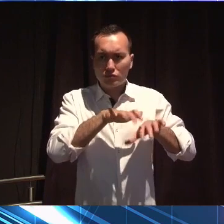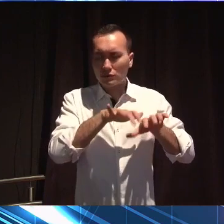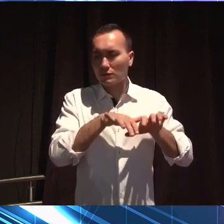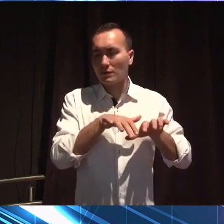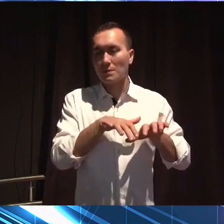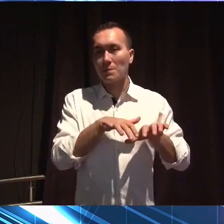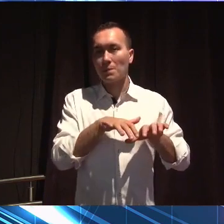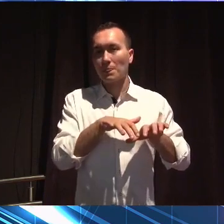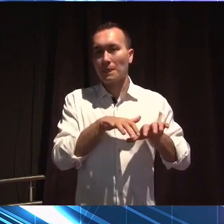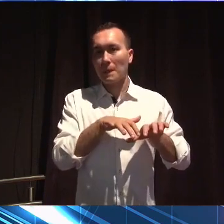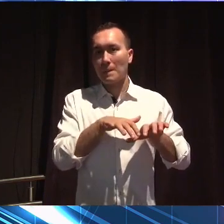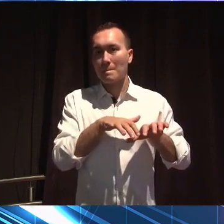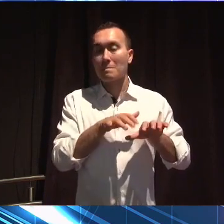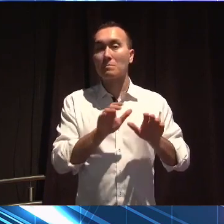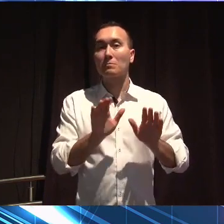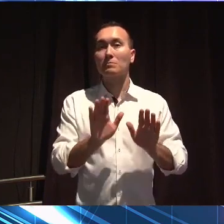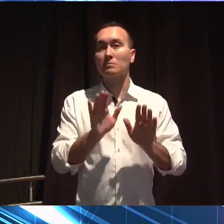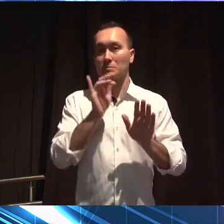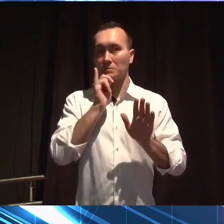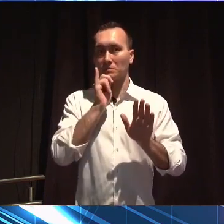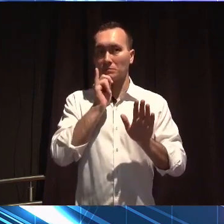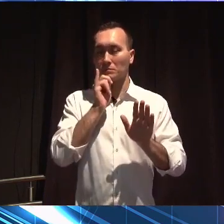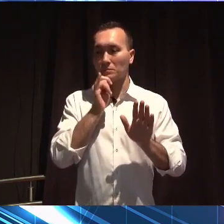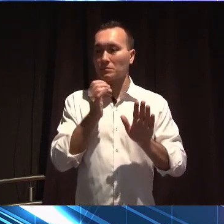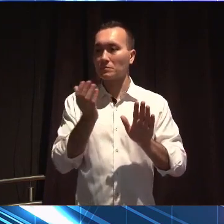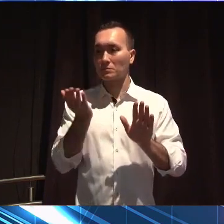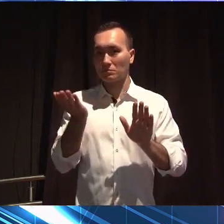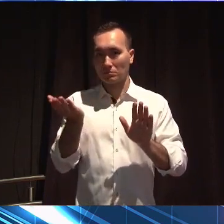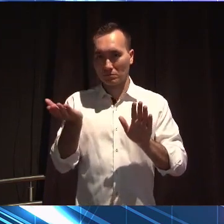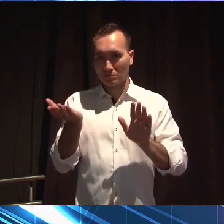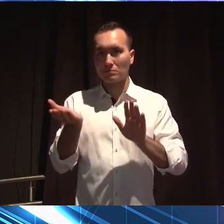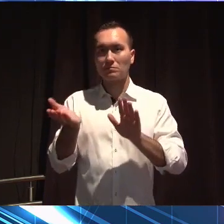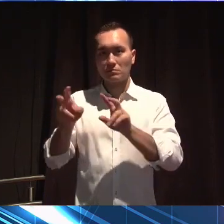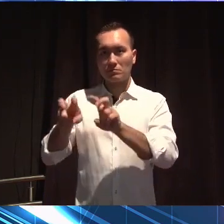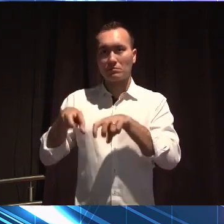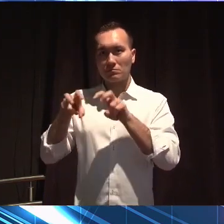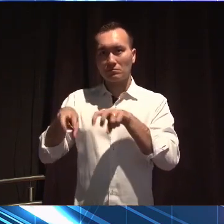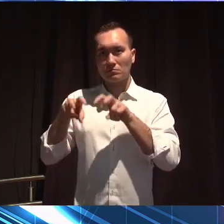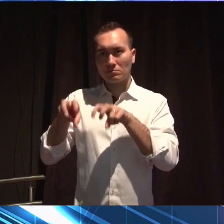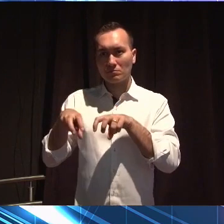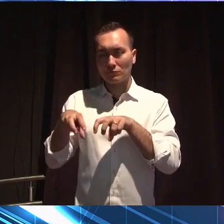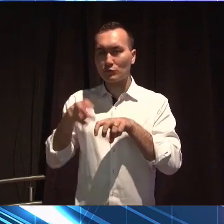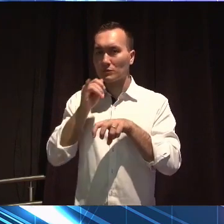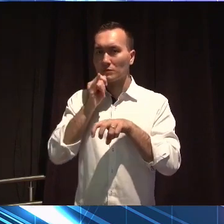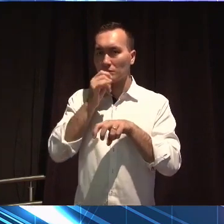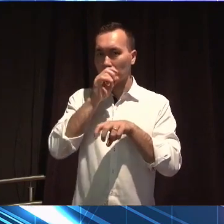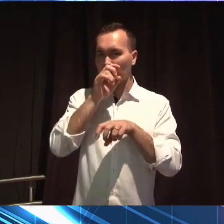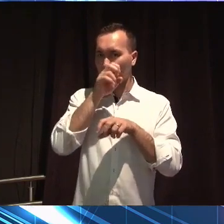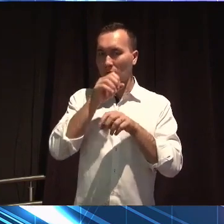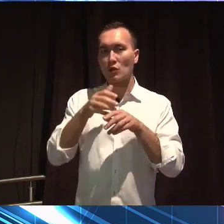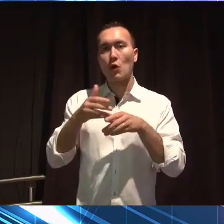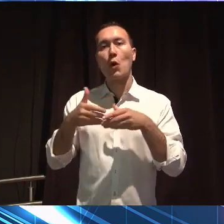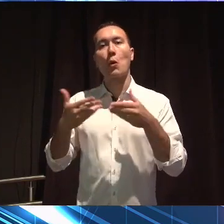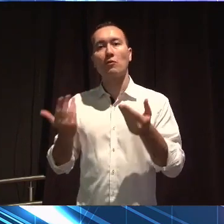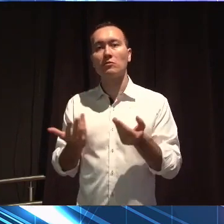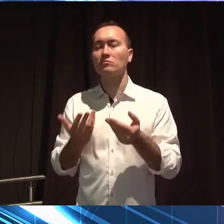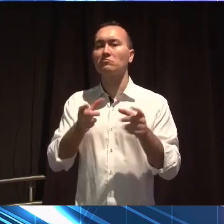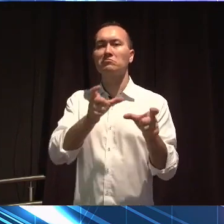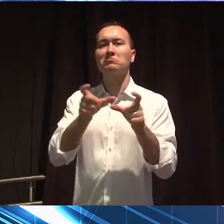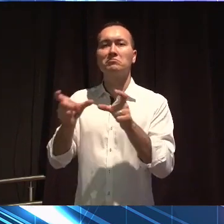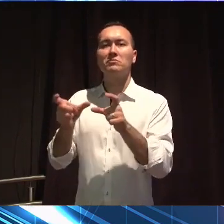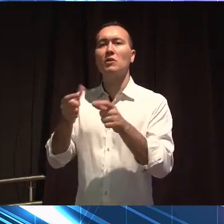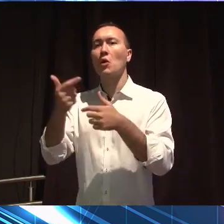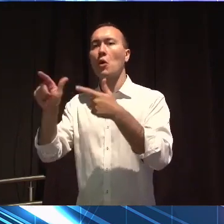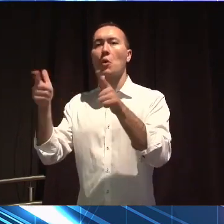tem mais eventos massificados. O próprio TDC hoje consegue criar uma experiência cada vez mais personalizada, e a experiência, e a